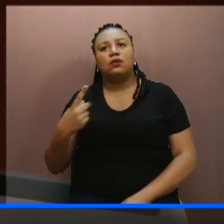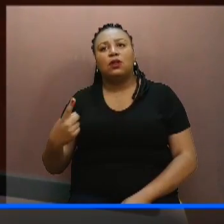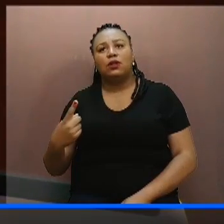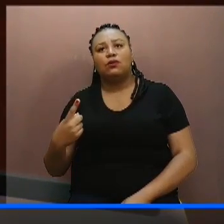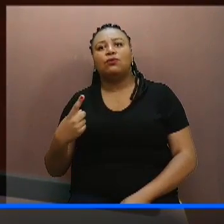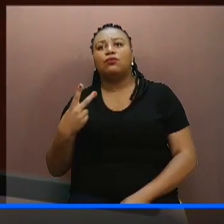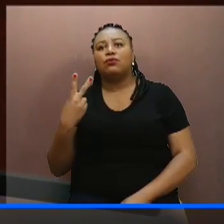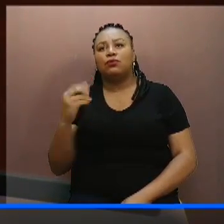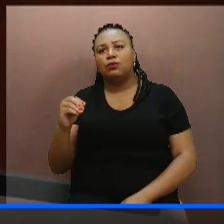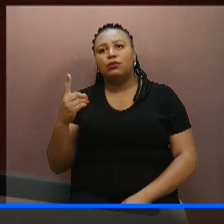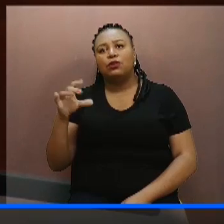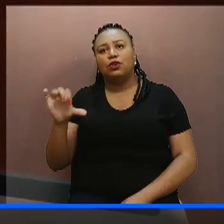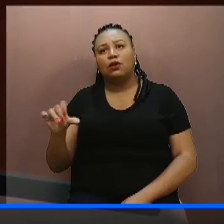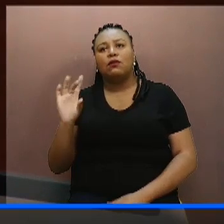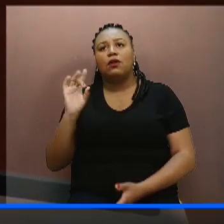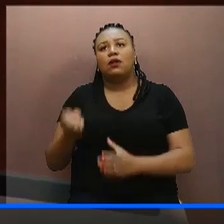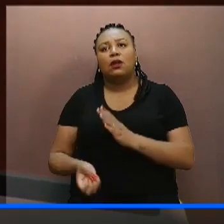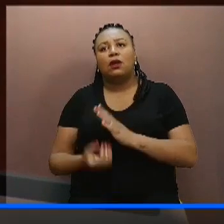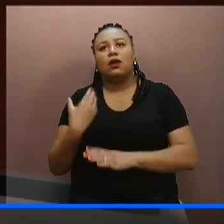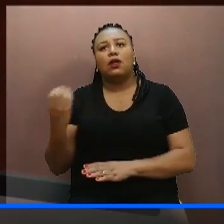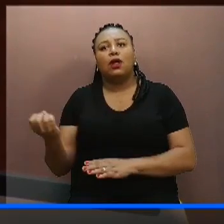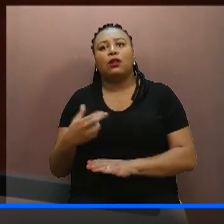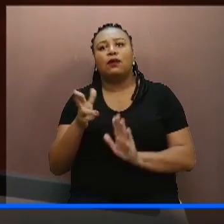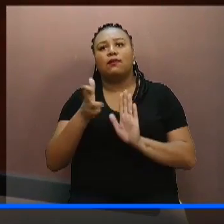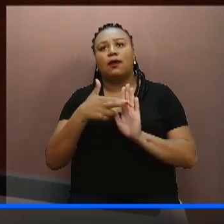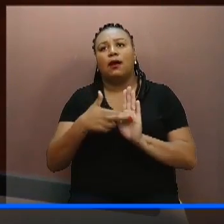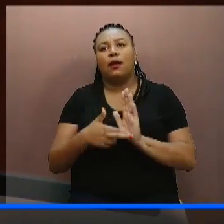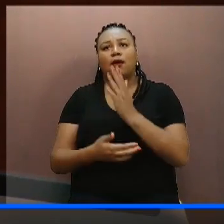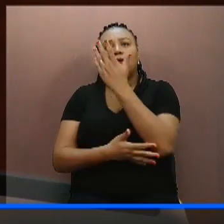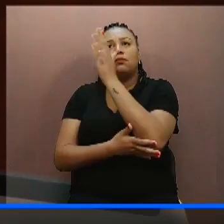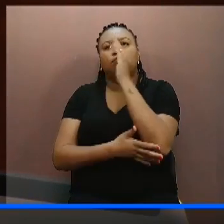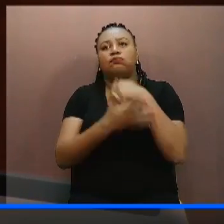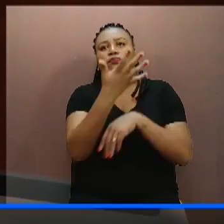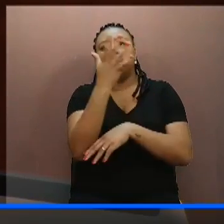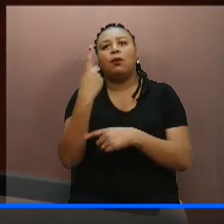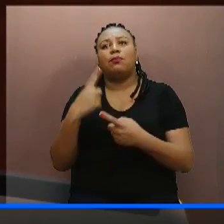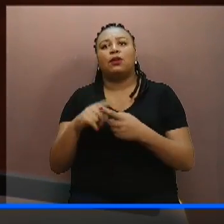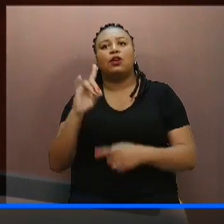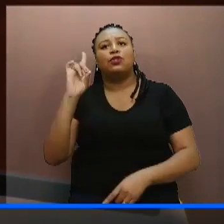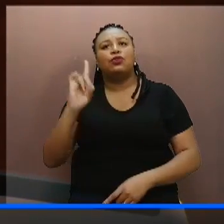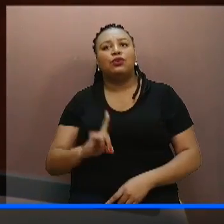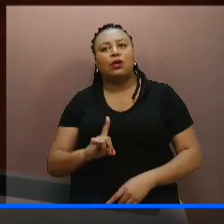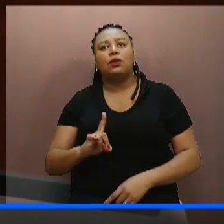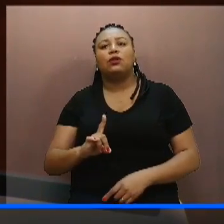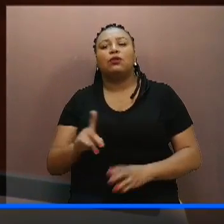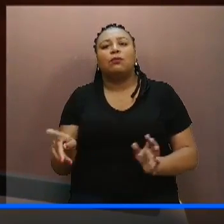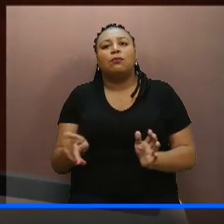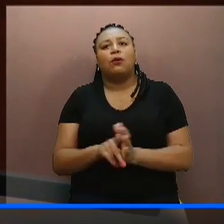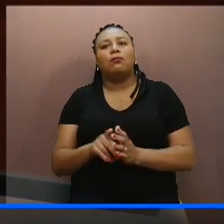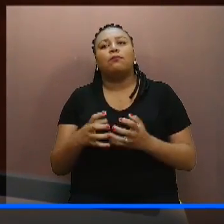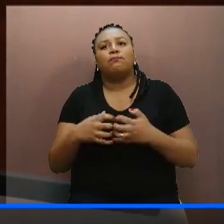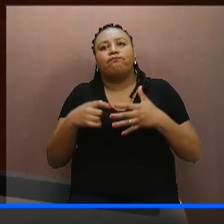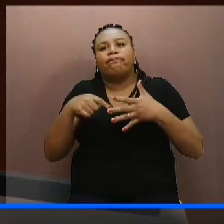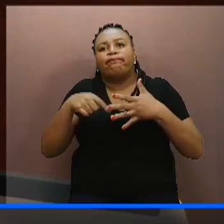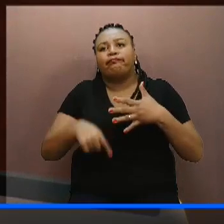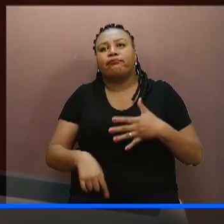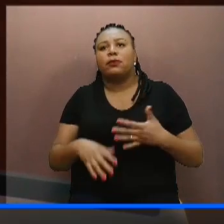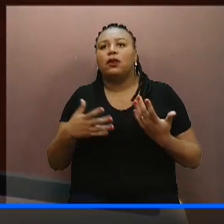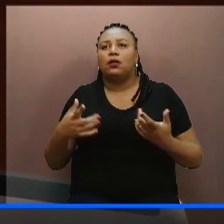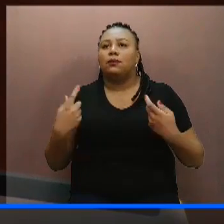2019 que institui o novo código estadual do meio ambiente por se tratar de direito difuso de grande complexidade